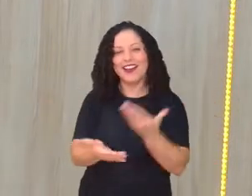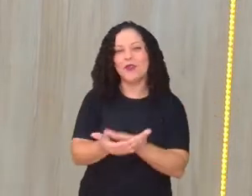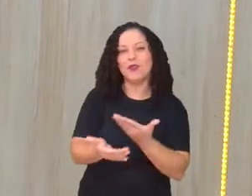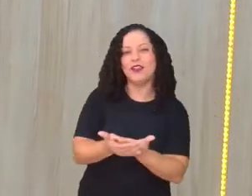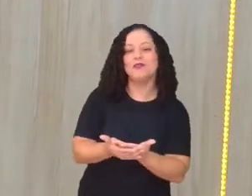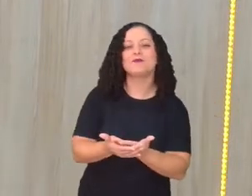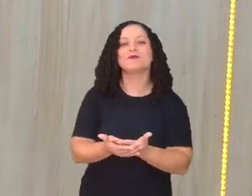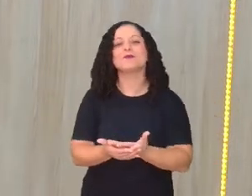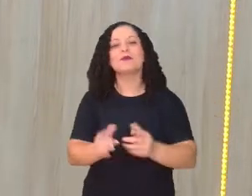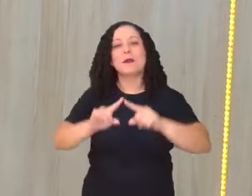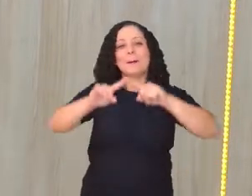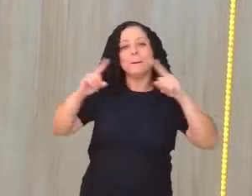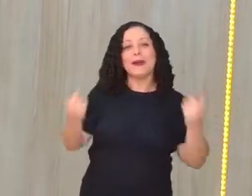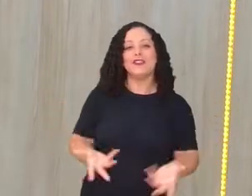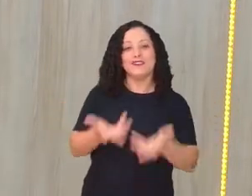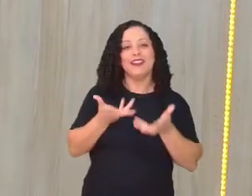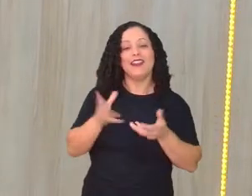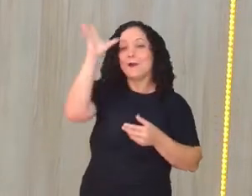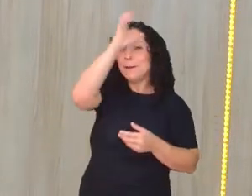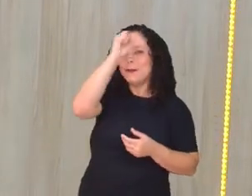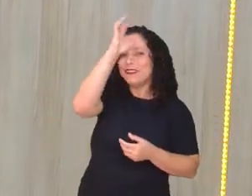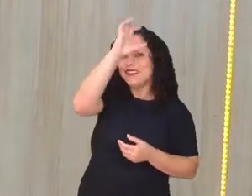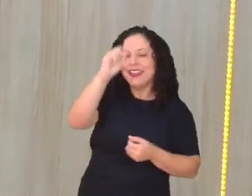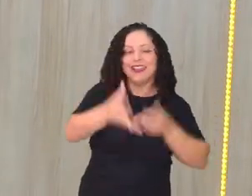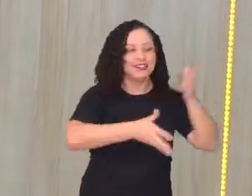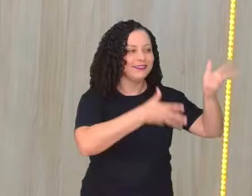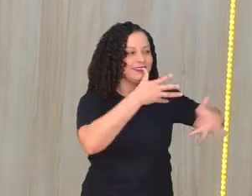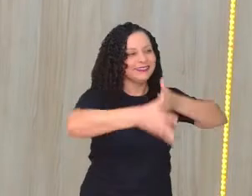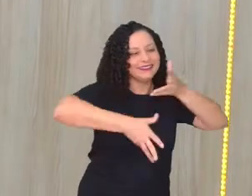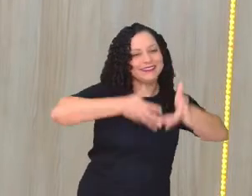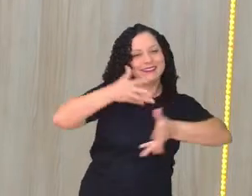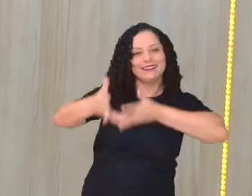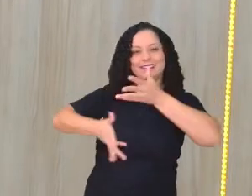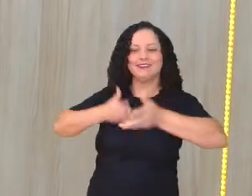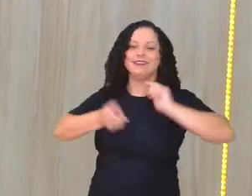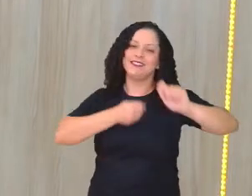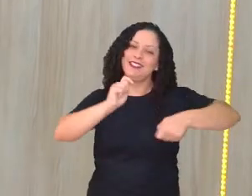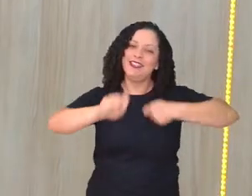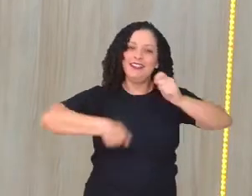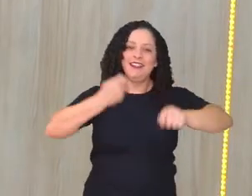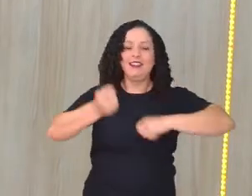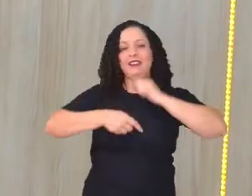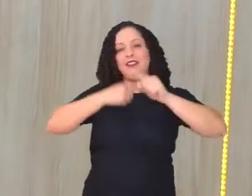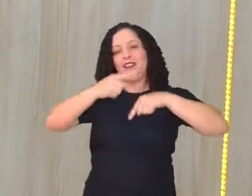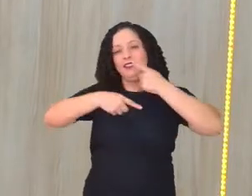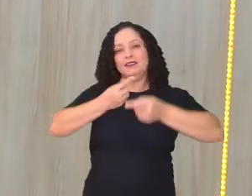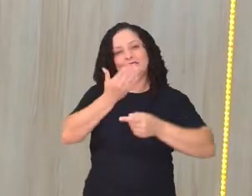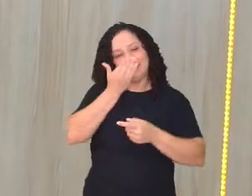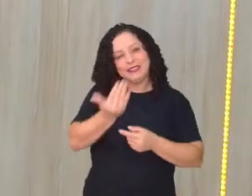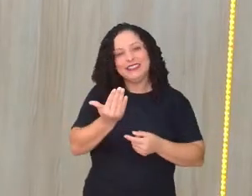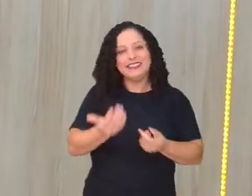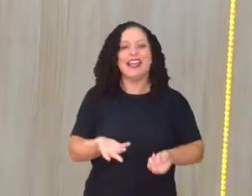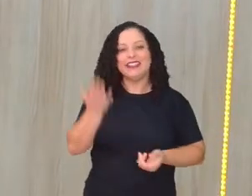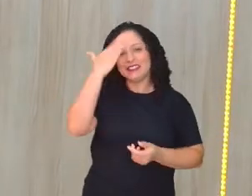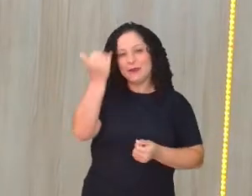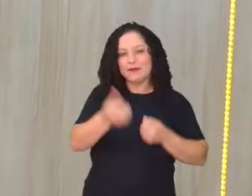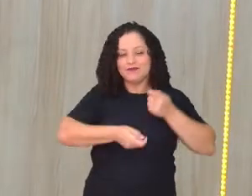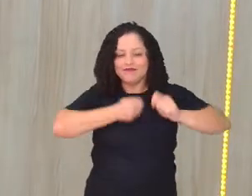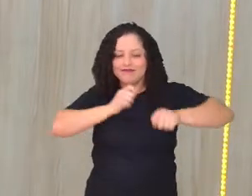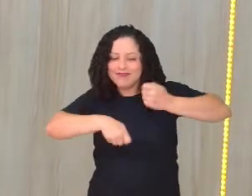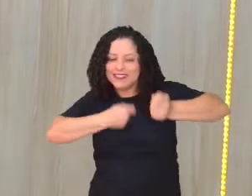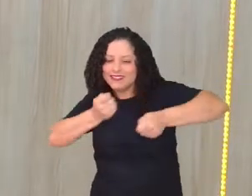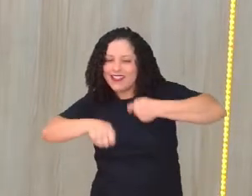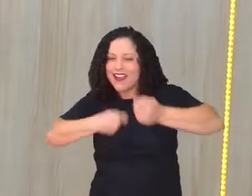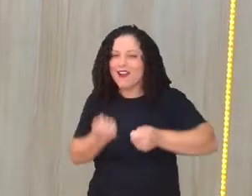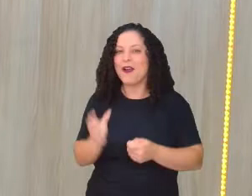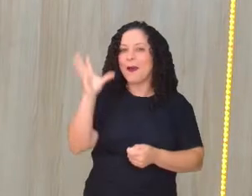ao mesmo tempo tentando aprender os gestos, né, com a Késia. Mas depois eu vou pegar umas aulinhas com ela, para aprender a dizer